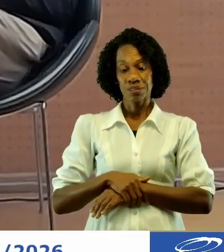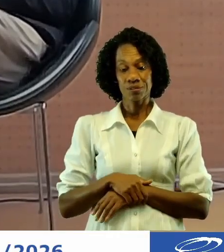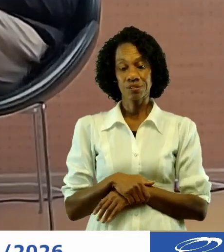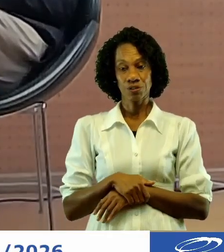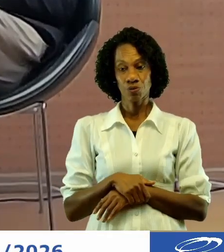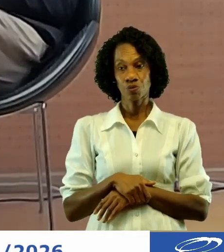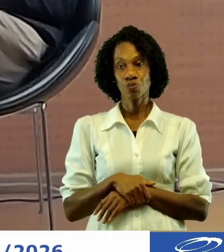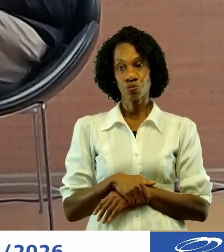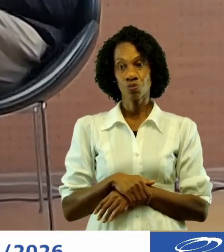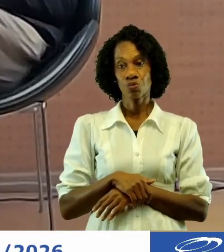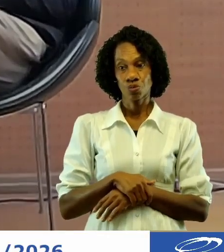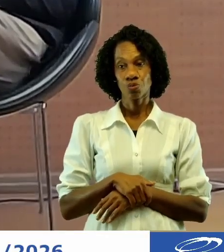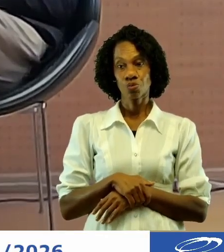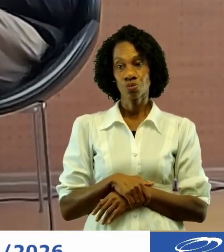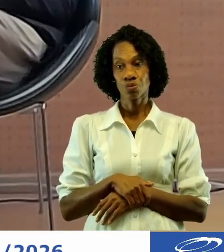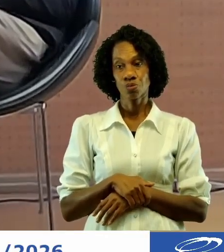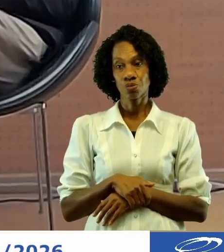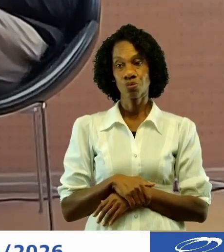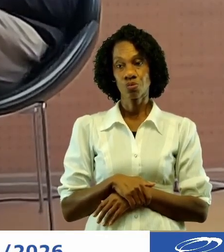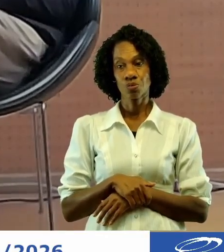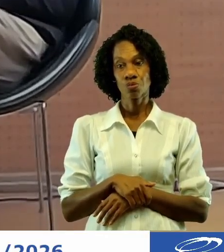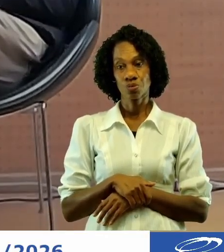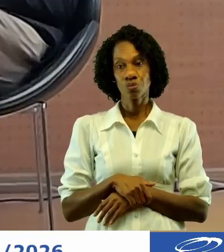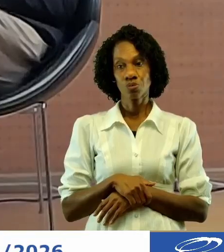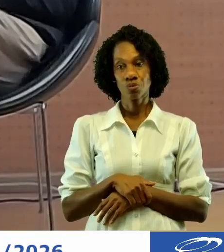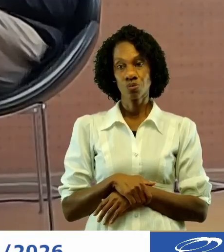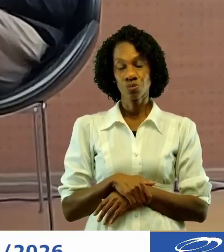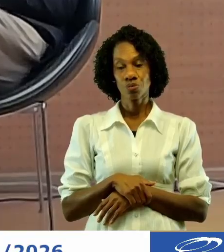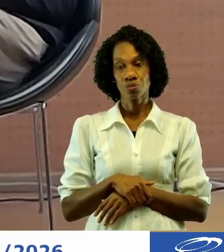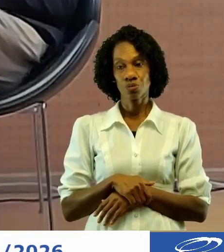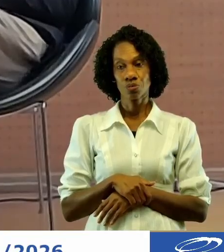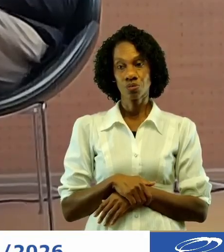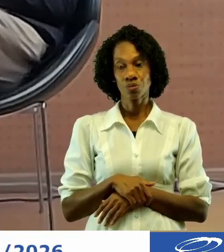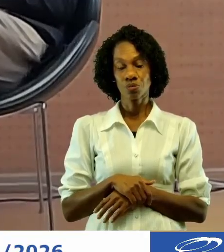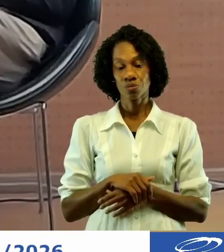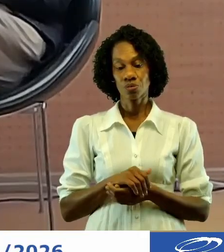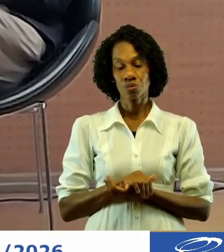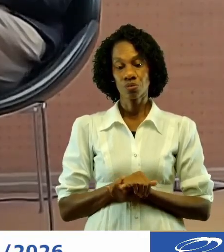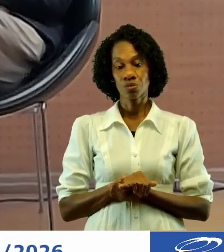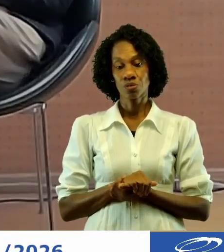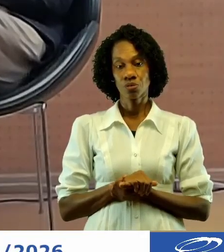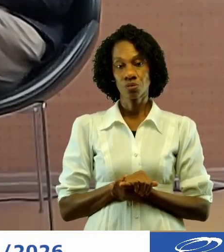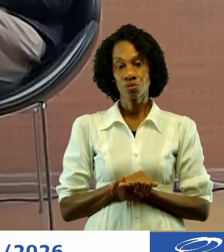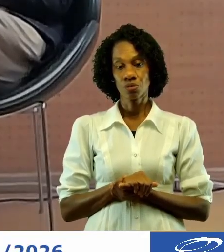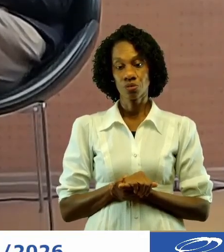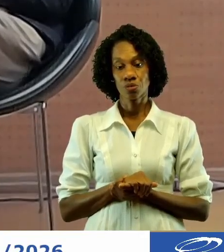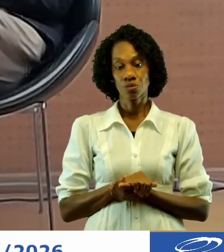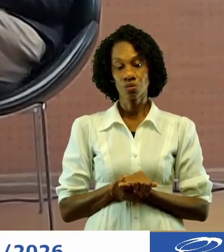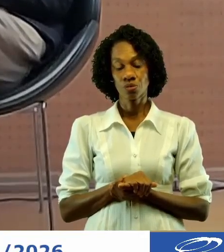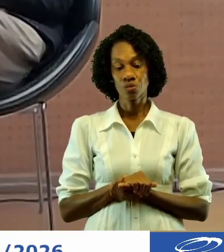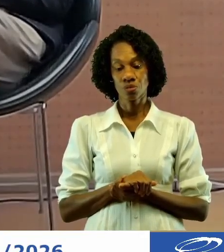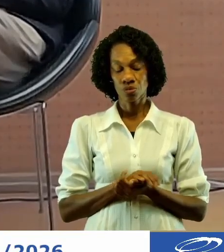resistance in fractions in bacteria among the